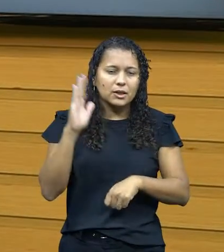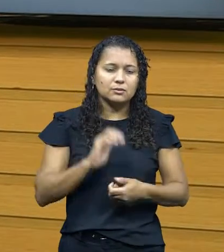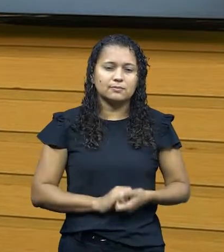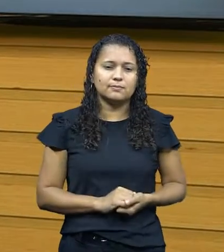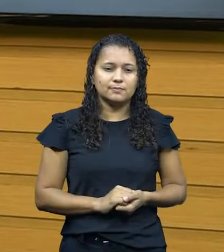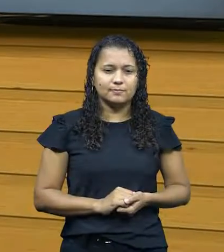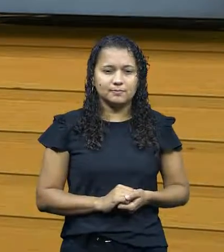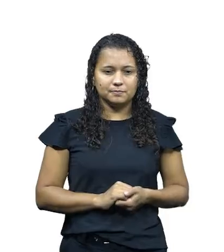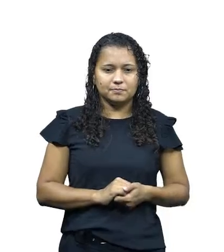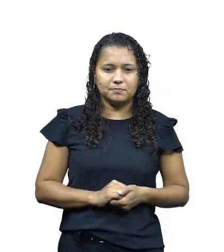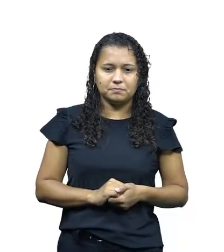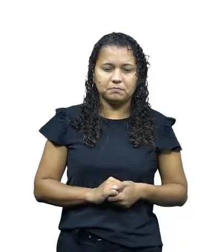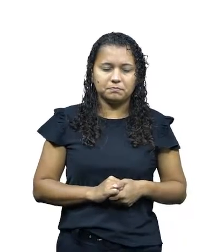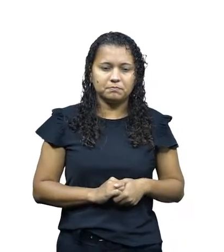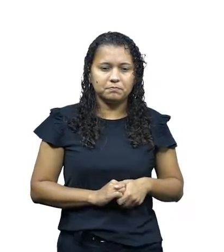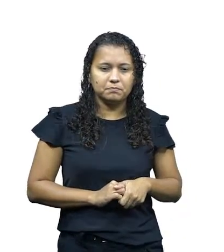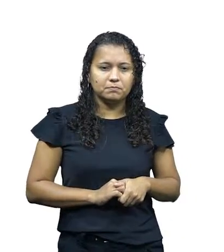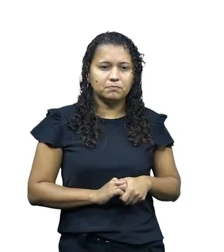sobre aquele objeto.